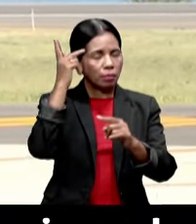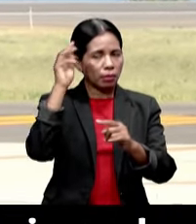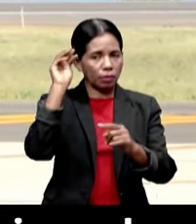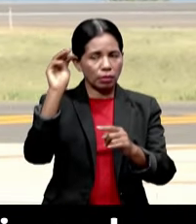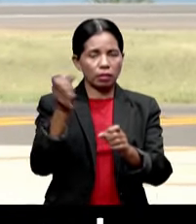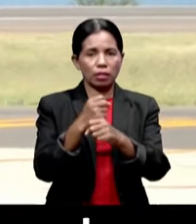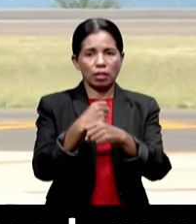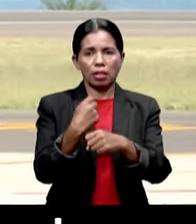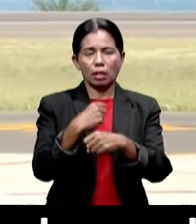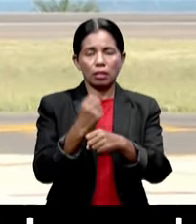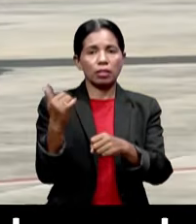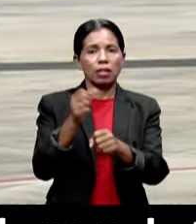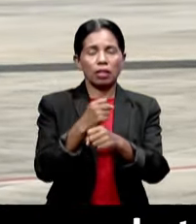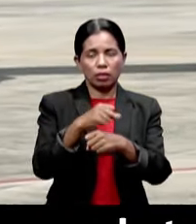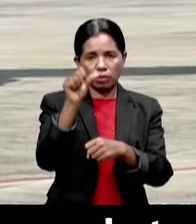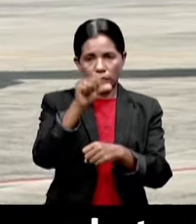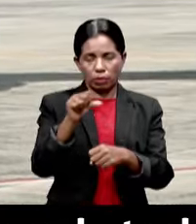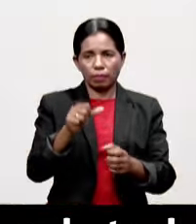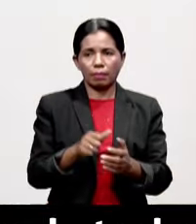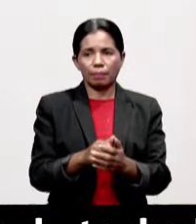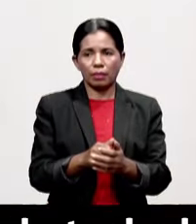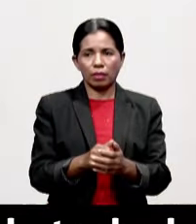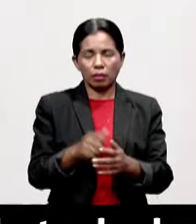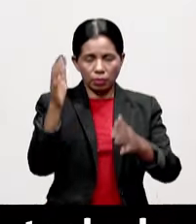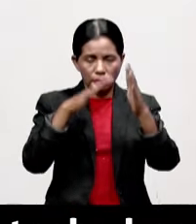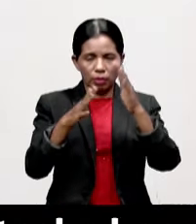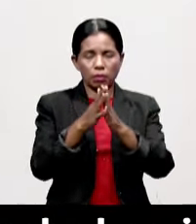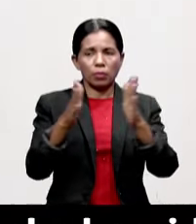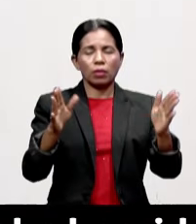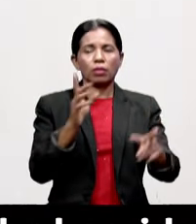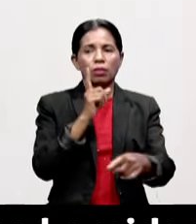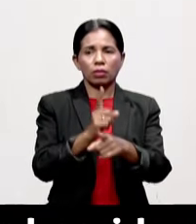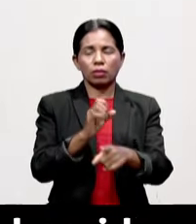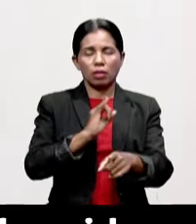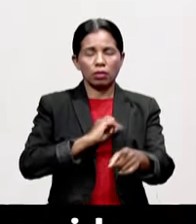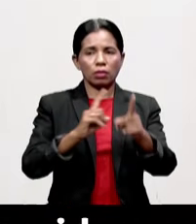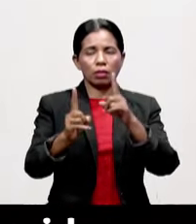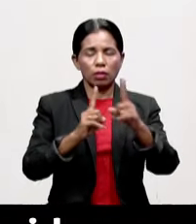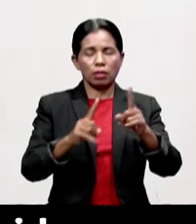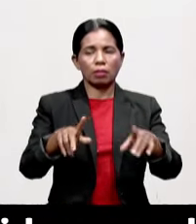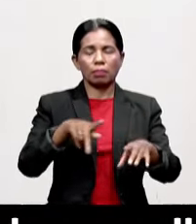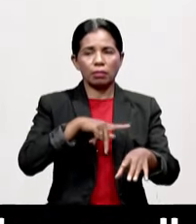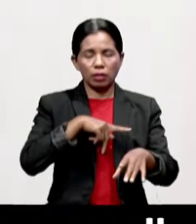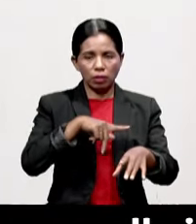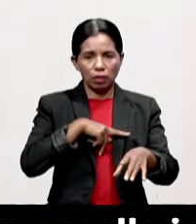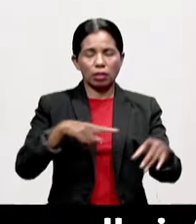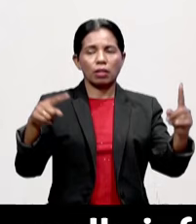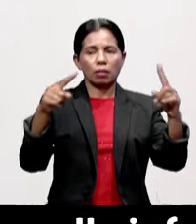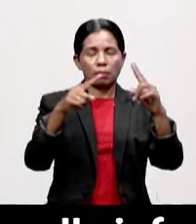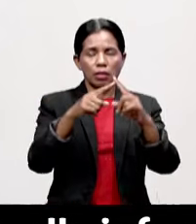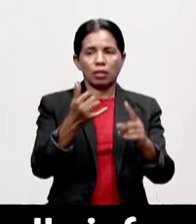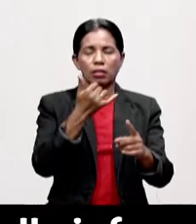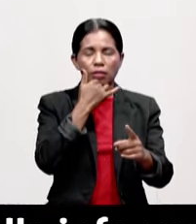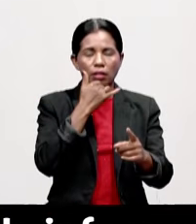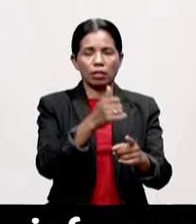Sirahalo Auditório. Relatório de Botep Teves, a autocolia em particular da irregularidade